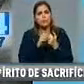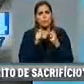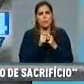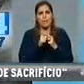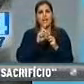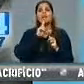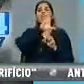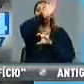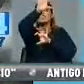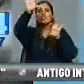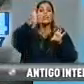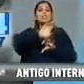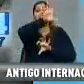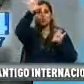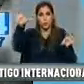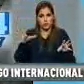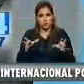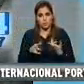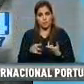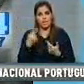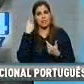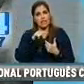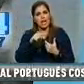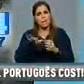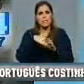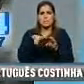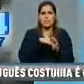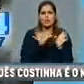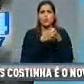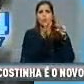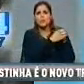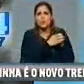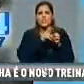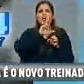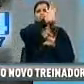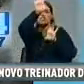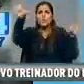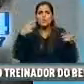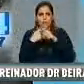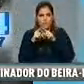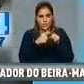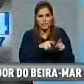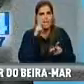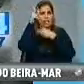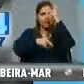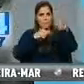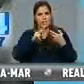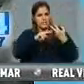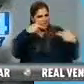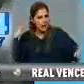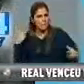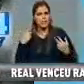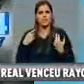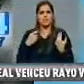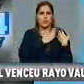regional, envolvendo as comissões coordenadoras das regiões, envolvendo as empresas, os autarcas, ou seja,